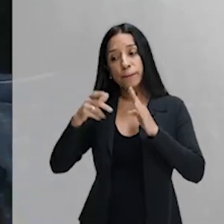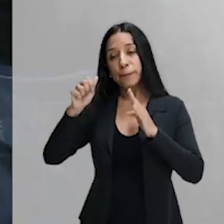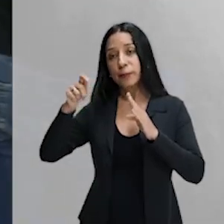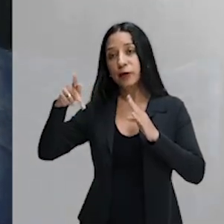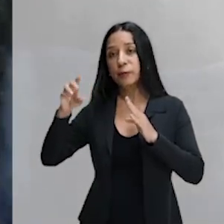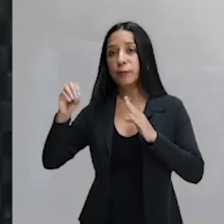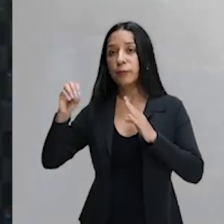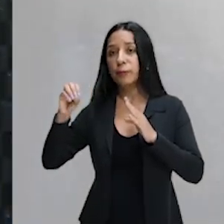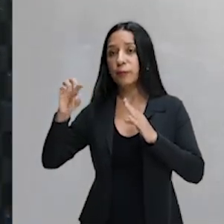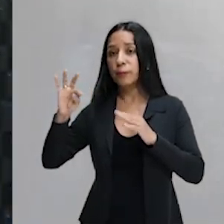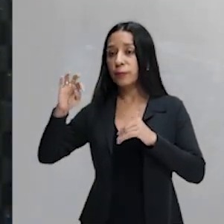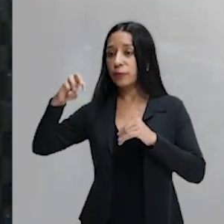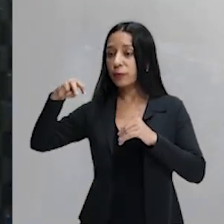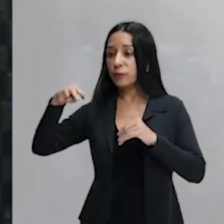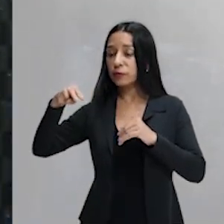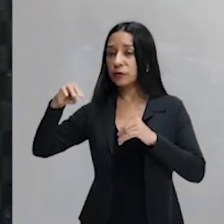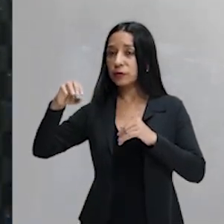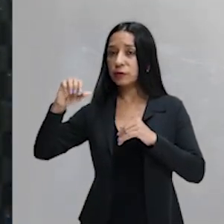aqui, ó.